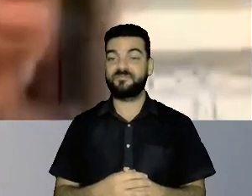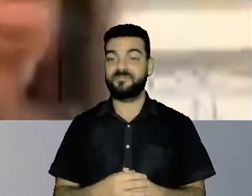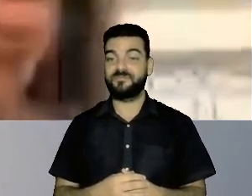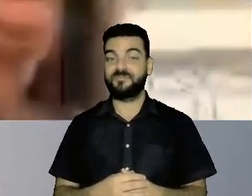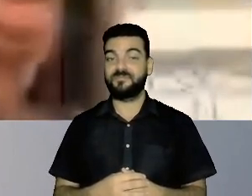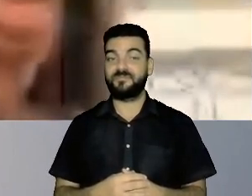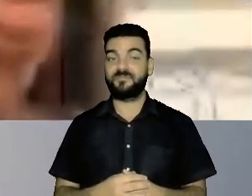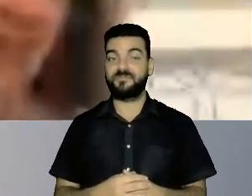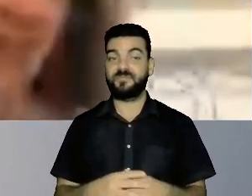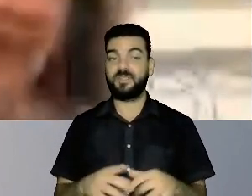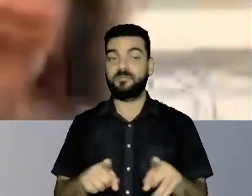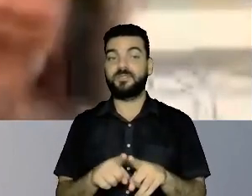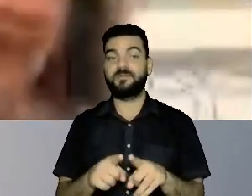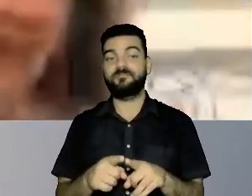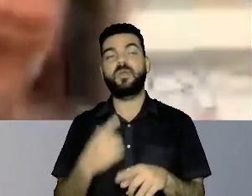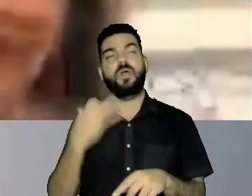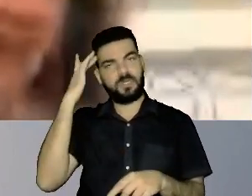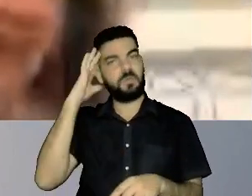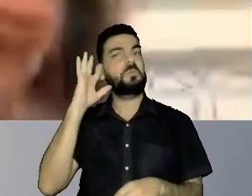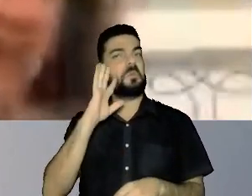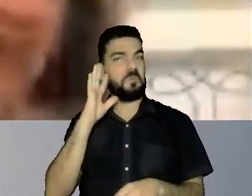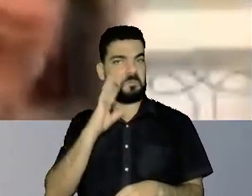talvez produza